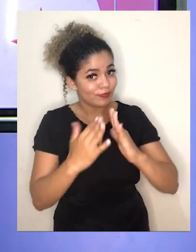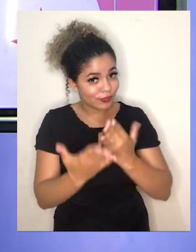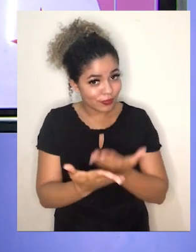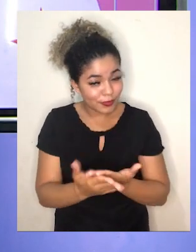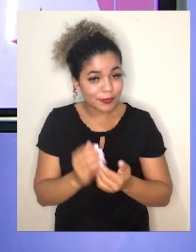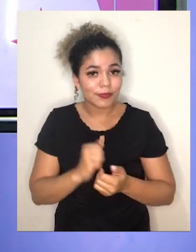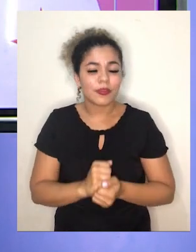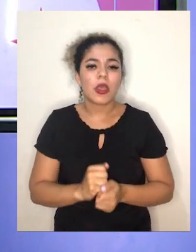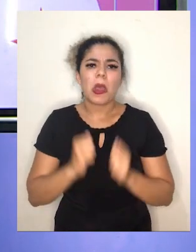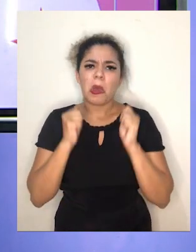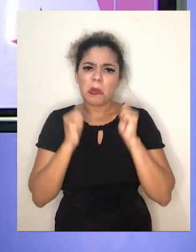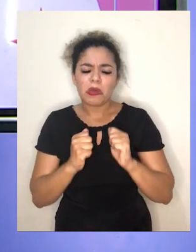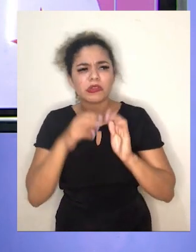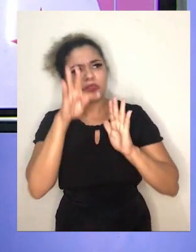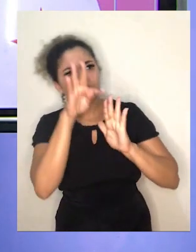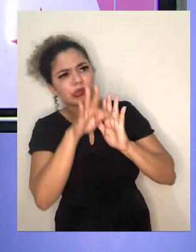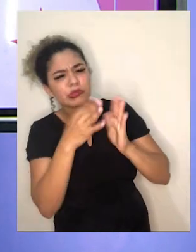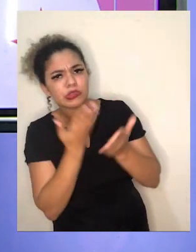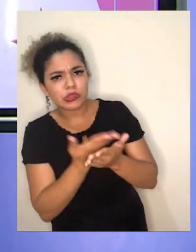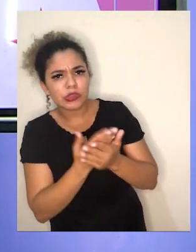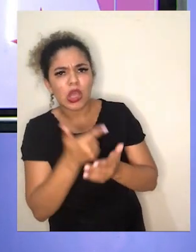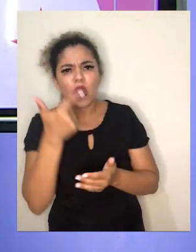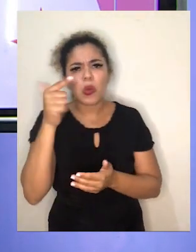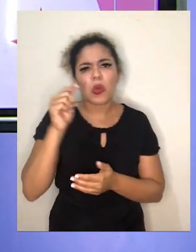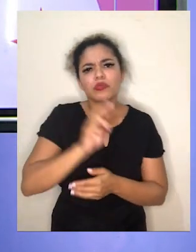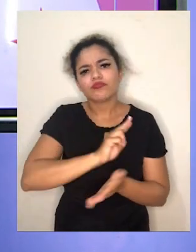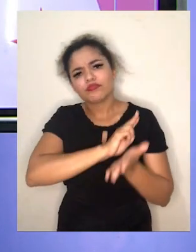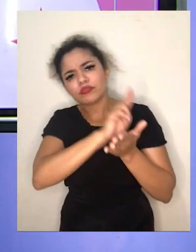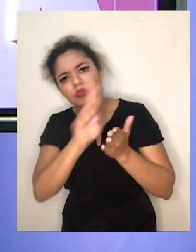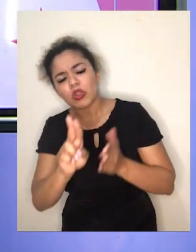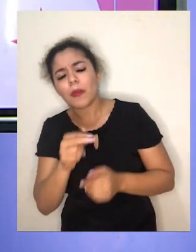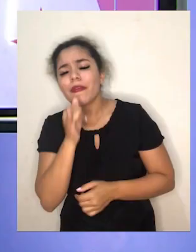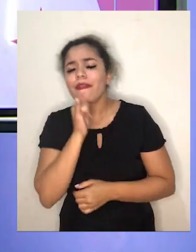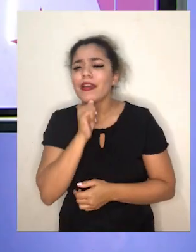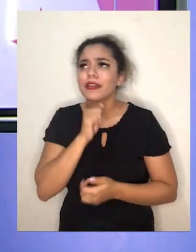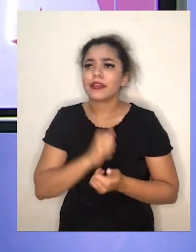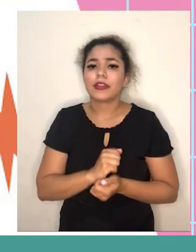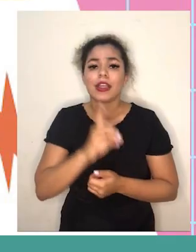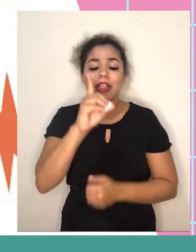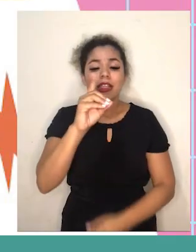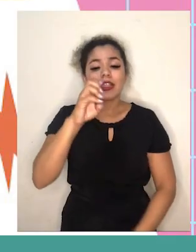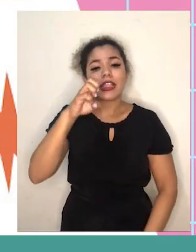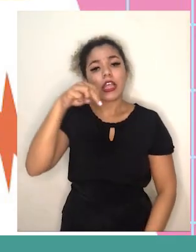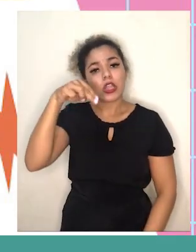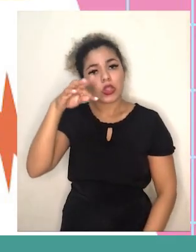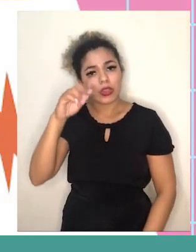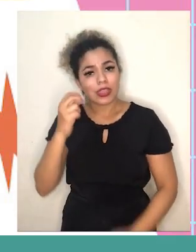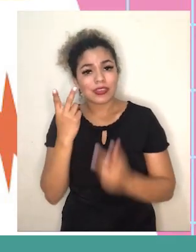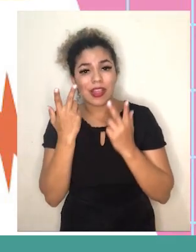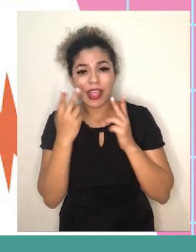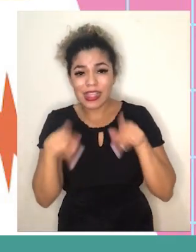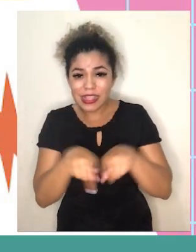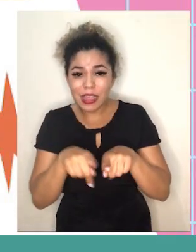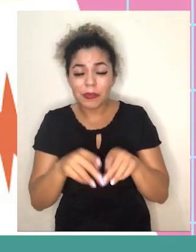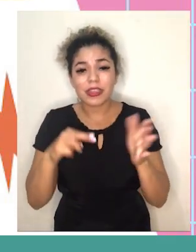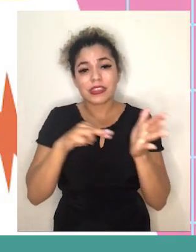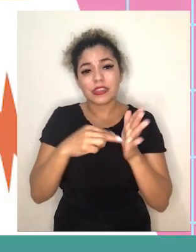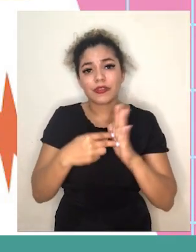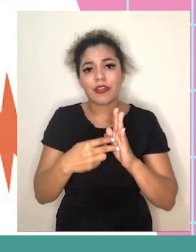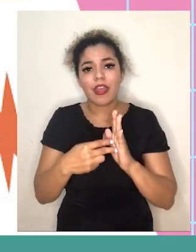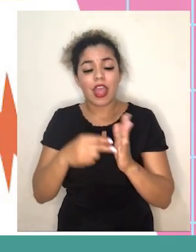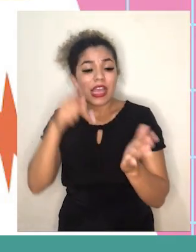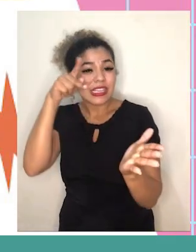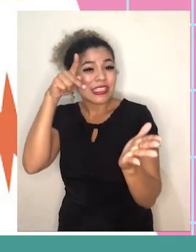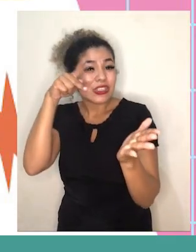bom? Você pode ter estudado eles com outros nomes. Por exemplo, denotação também é conhecido como sentido real